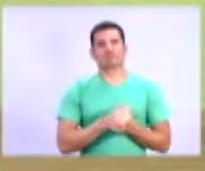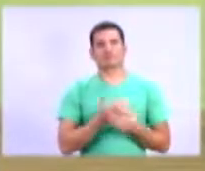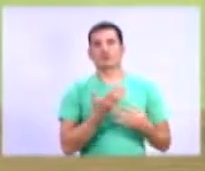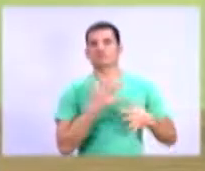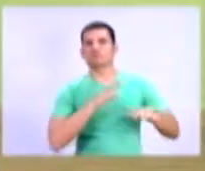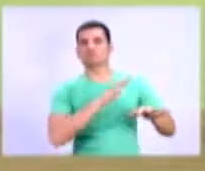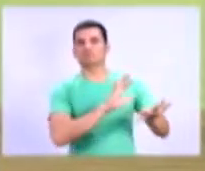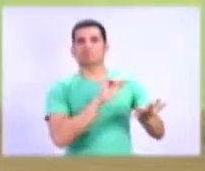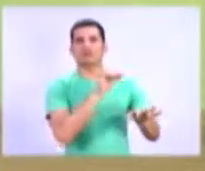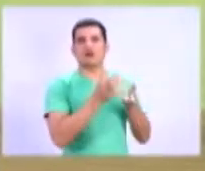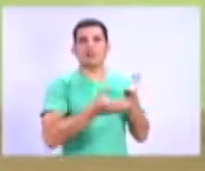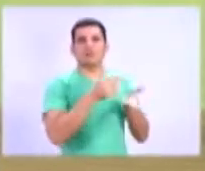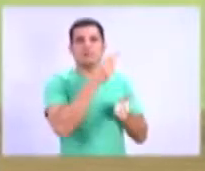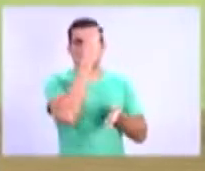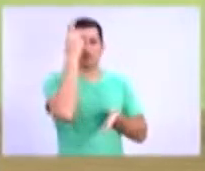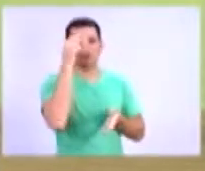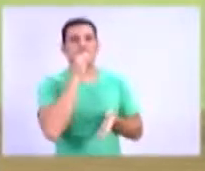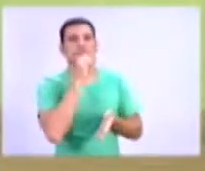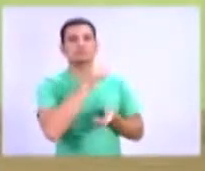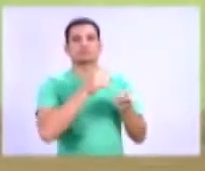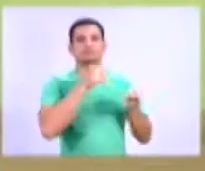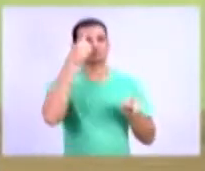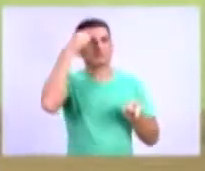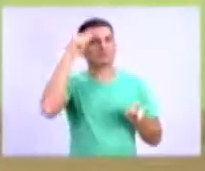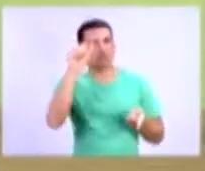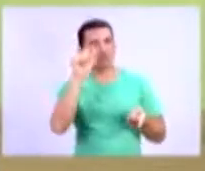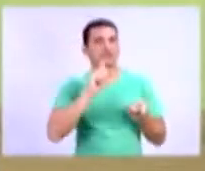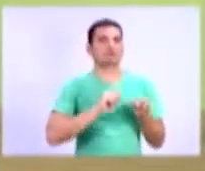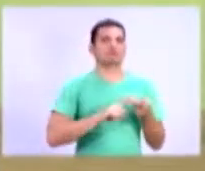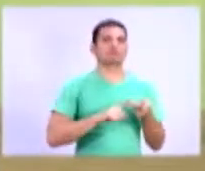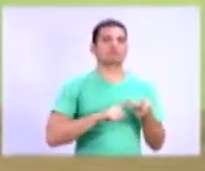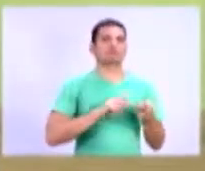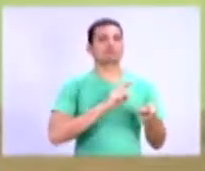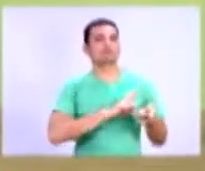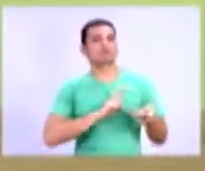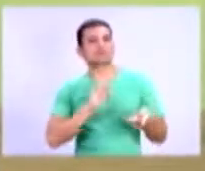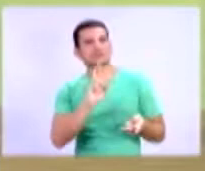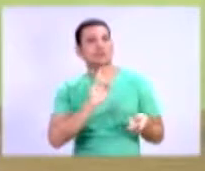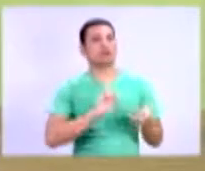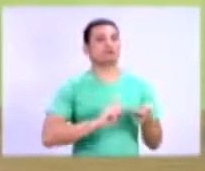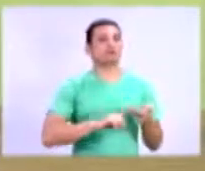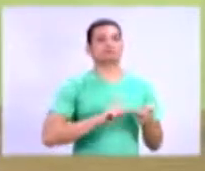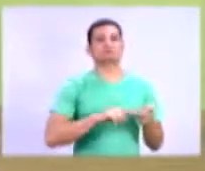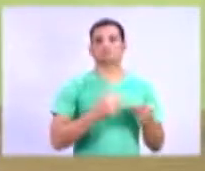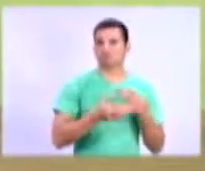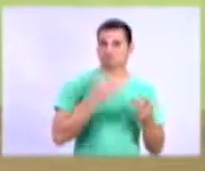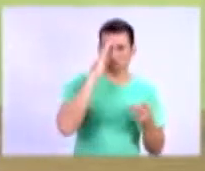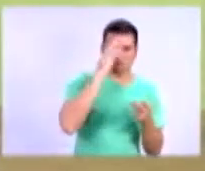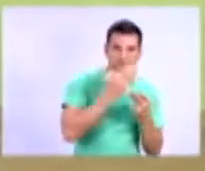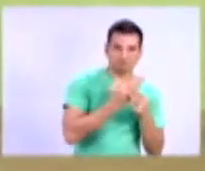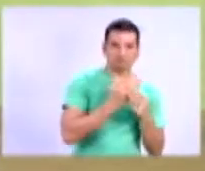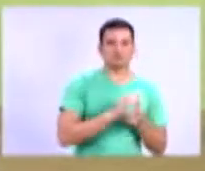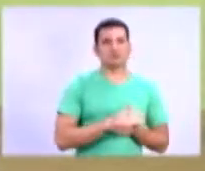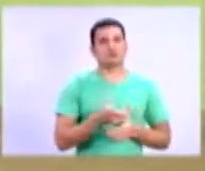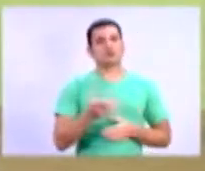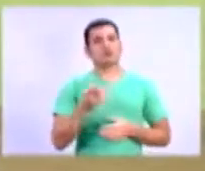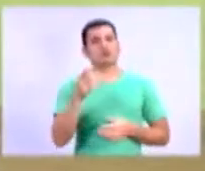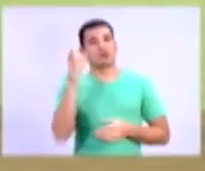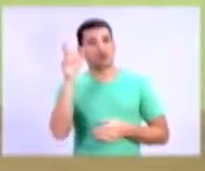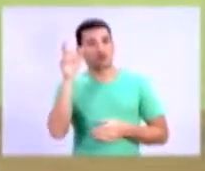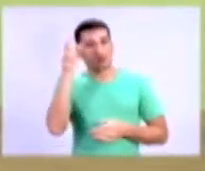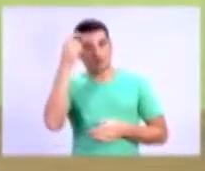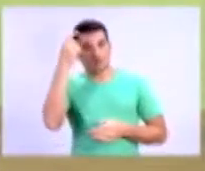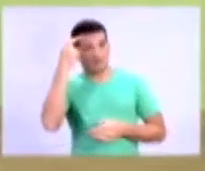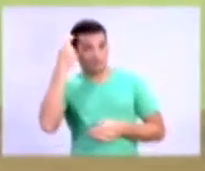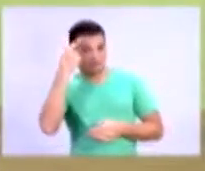determinada cor, raça ou crença dentro de uma empresa. O indivíduo pensar em si e não é